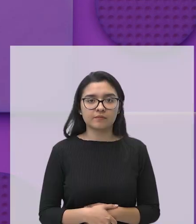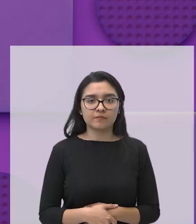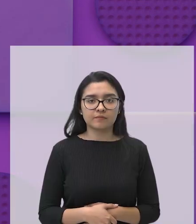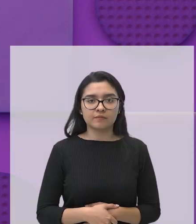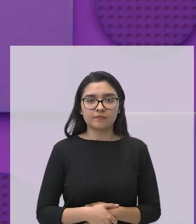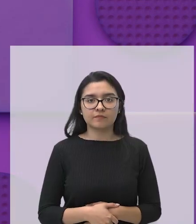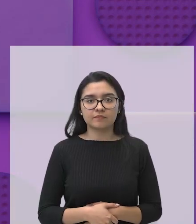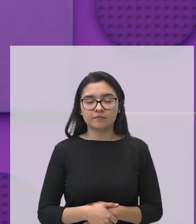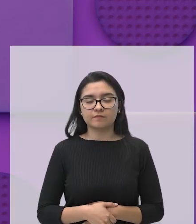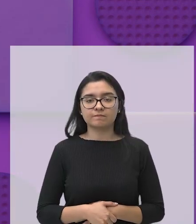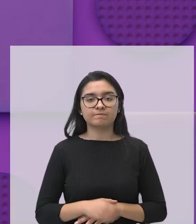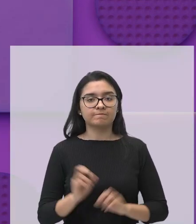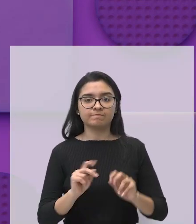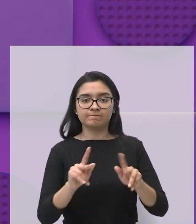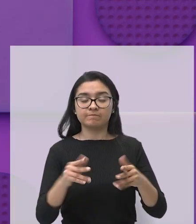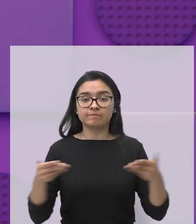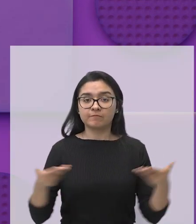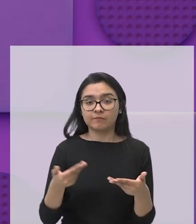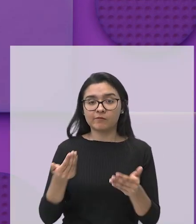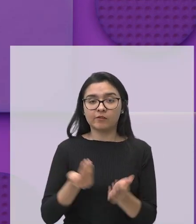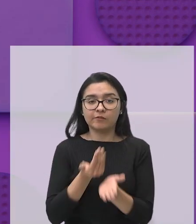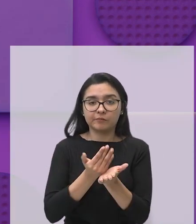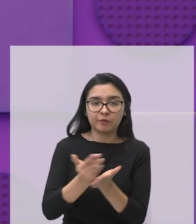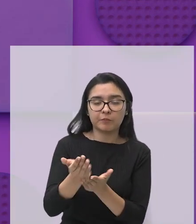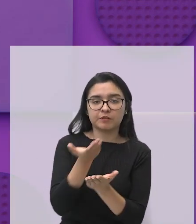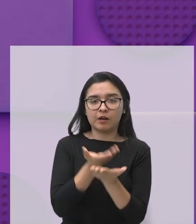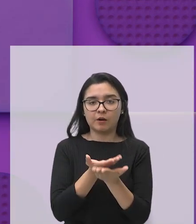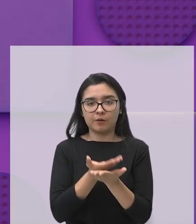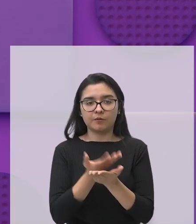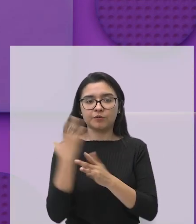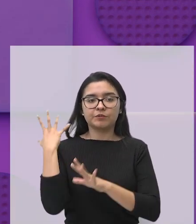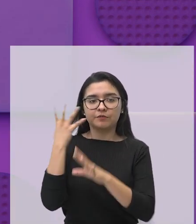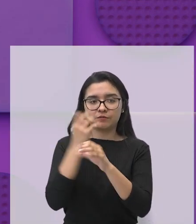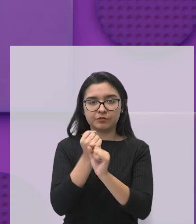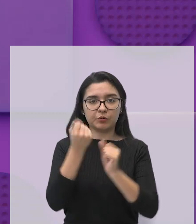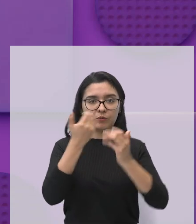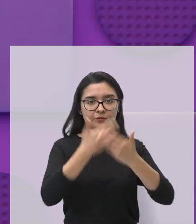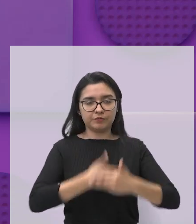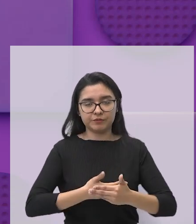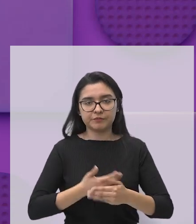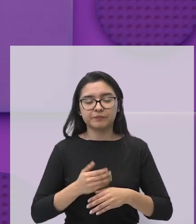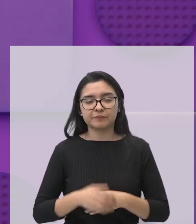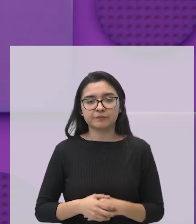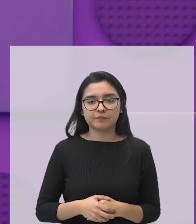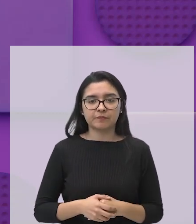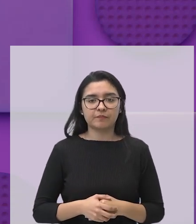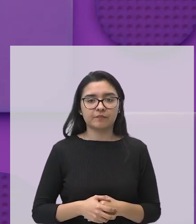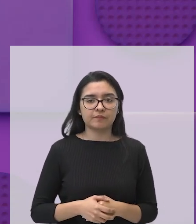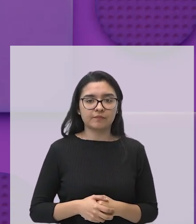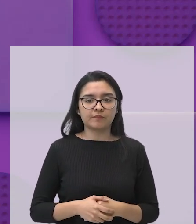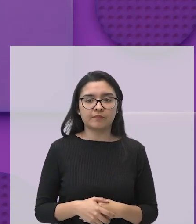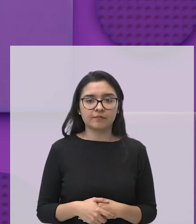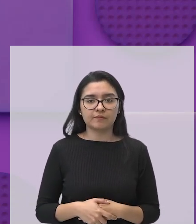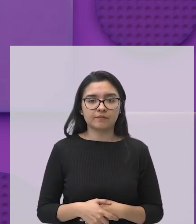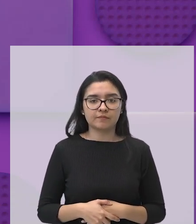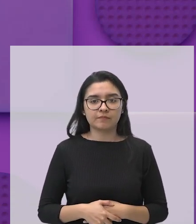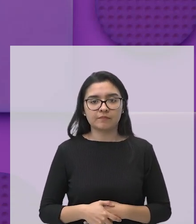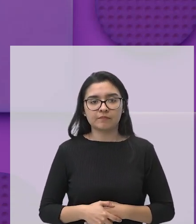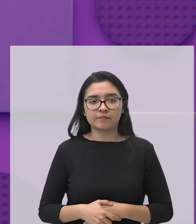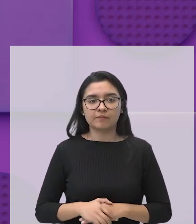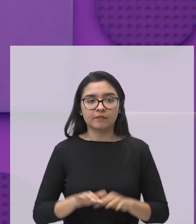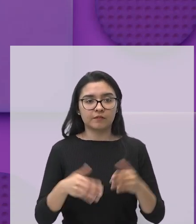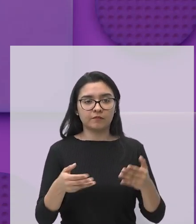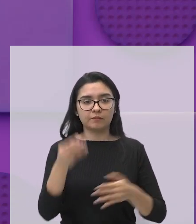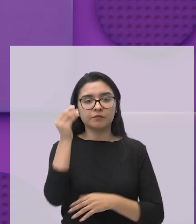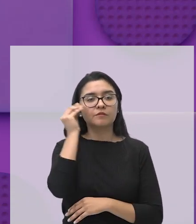Muito bem, meus queridos alunos, vamos aqui dar início aqui à nossa aula de revisão e avaliação, né? De revisão, na verdade. E olha